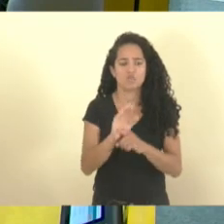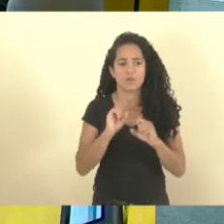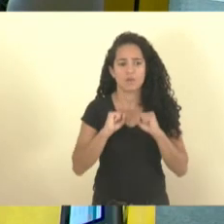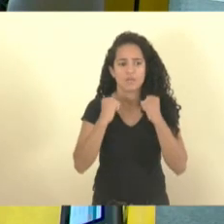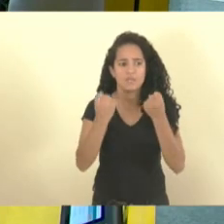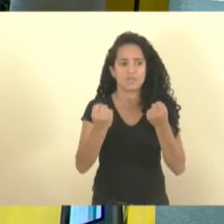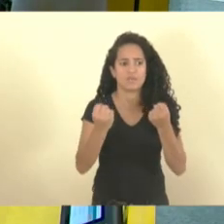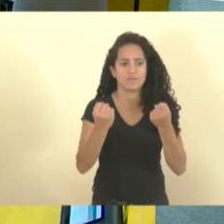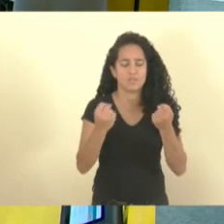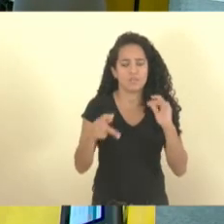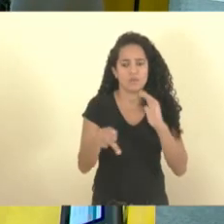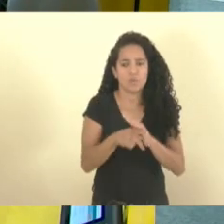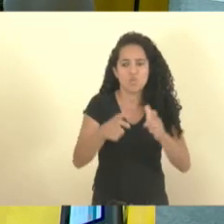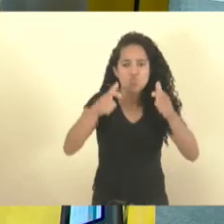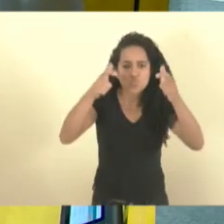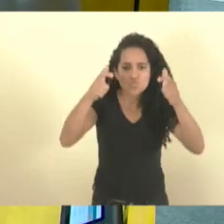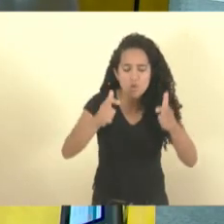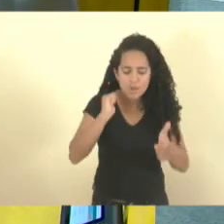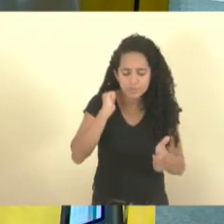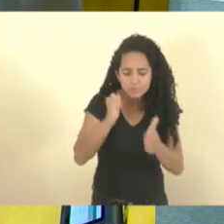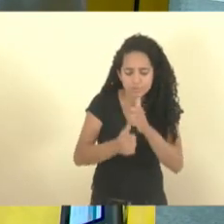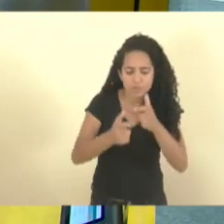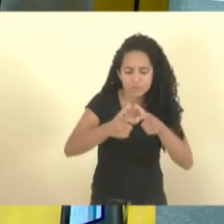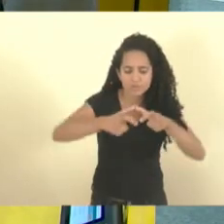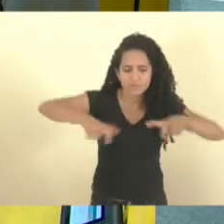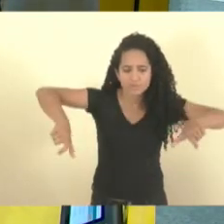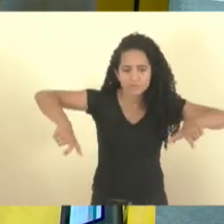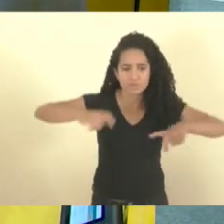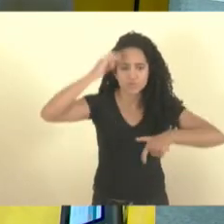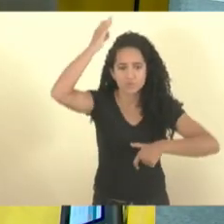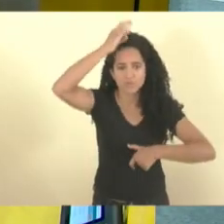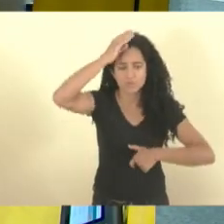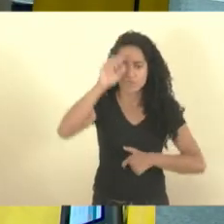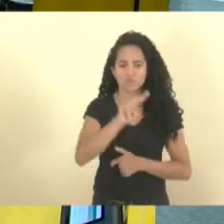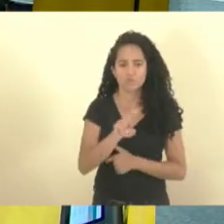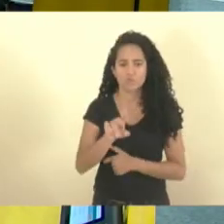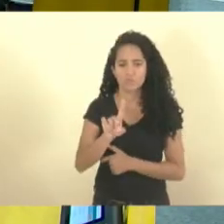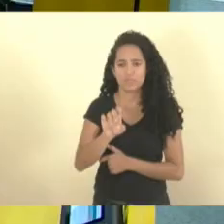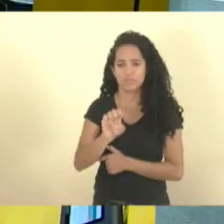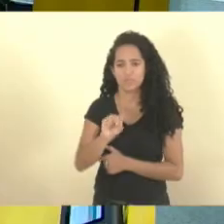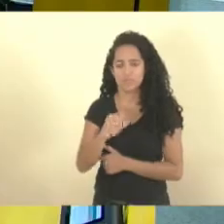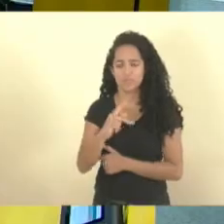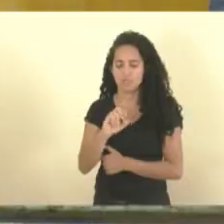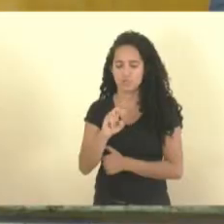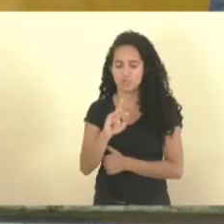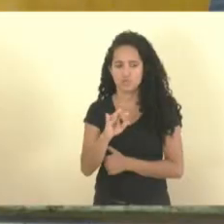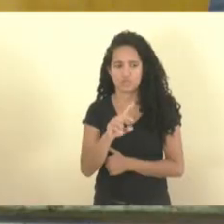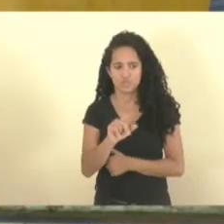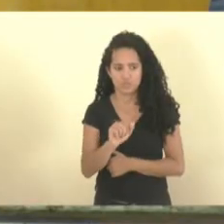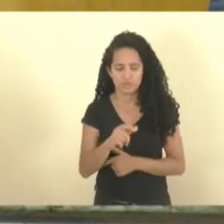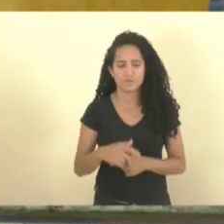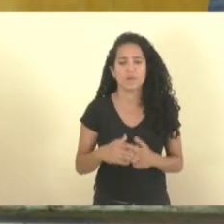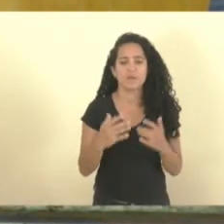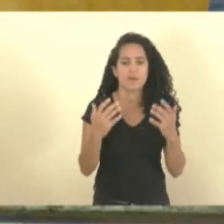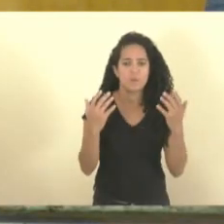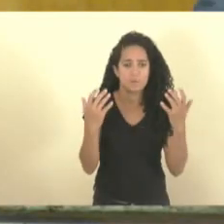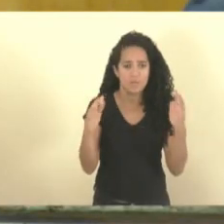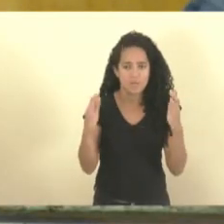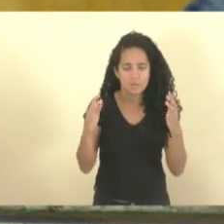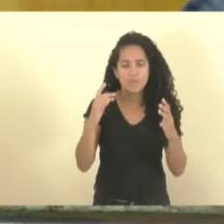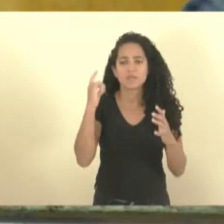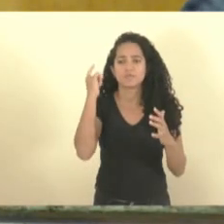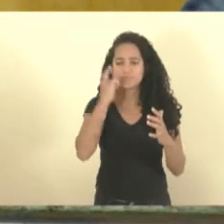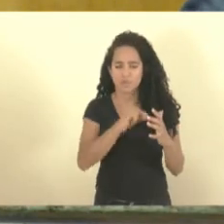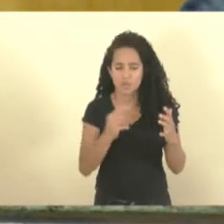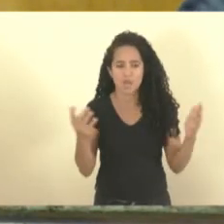desse patrimônio público capixaba. Muito obrigado, deputada Camila Valadão. Com a palavra, o deputado